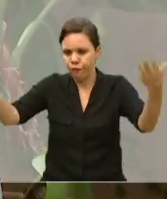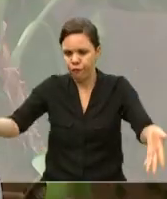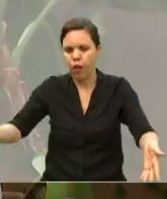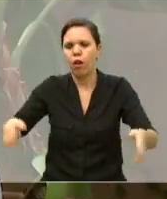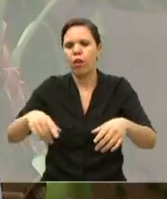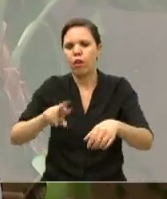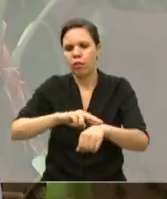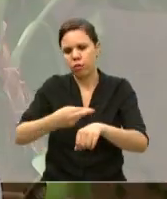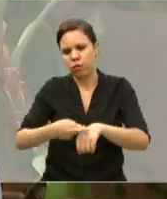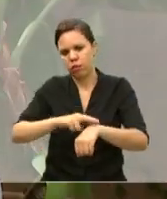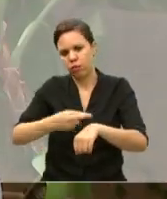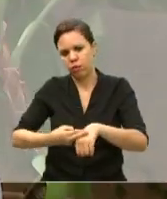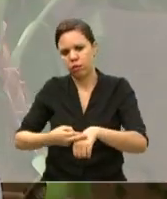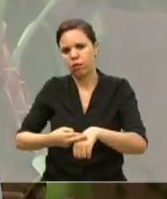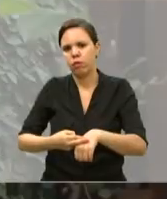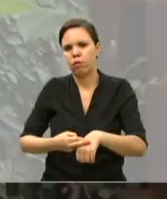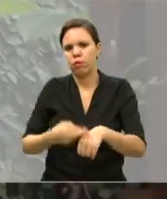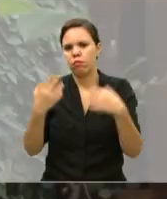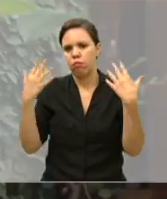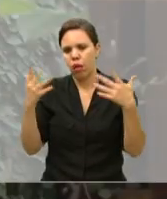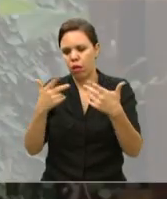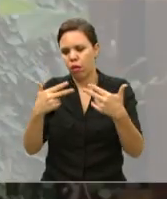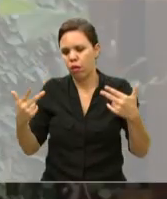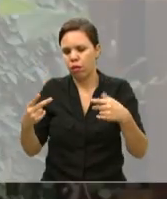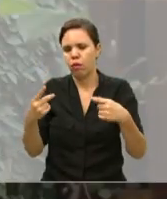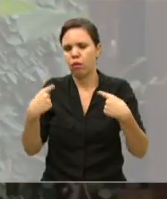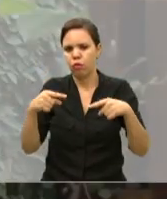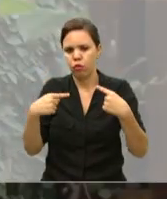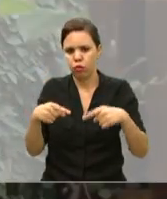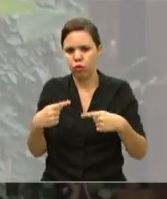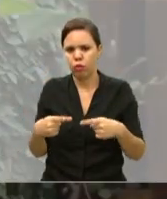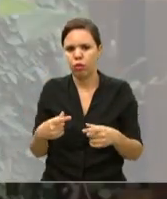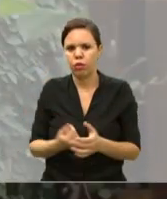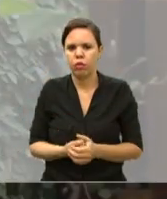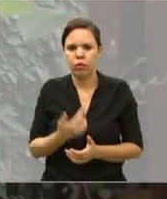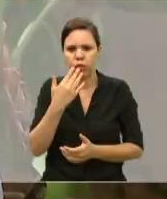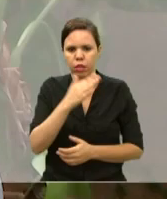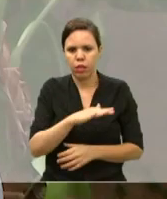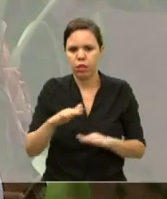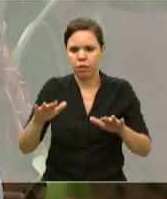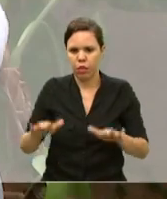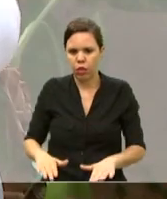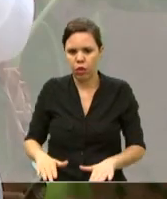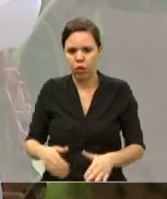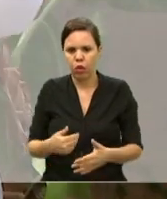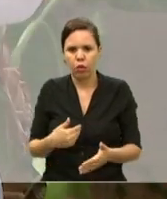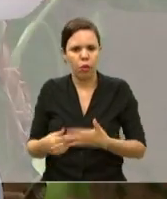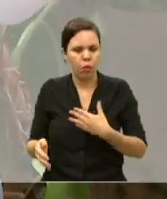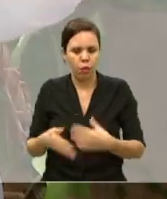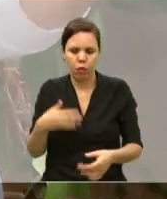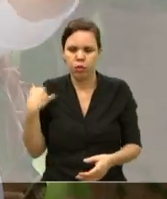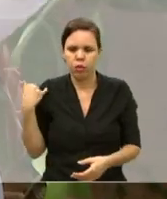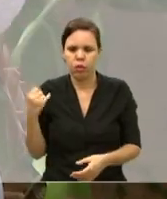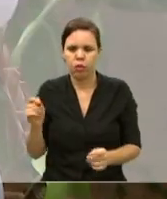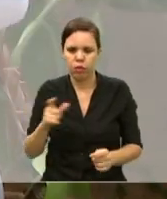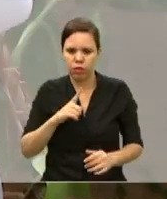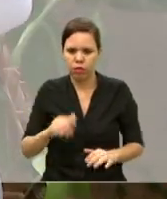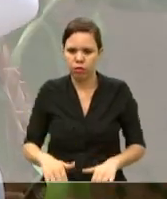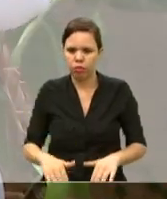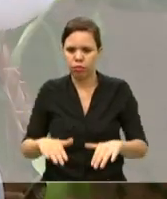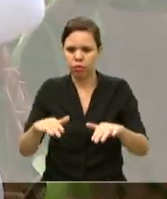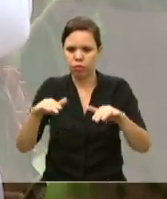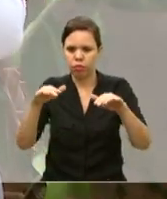com ritmos, com palmas, com músicas. Isso para criança um pouco menor, mais nova ou não? A criança já tem isso